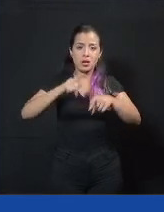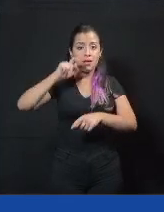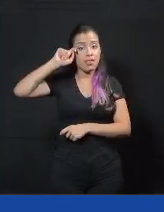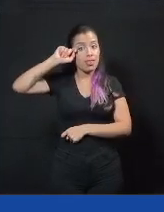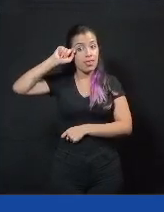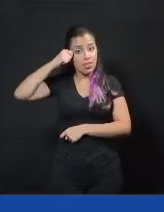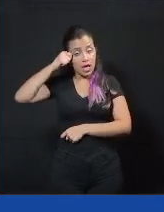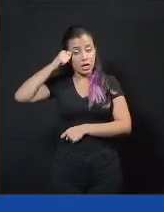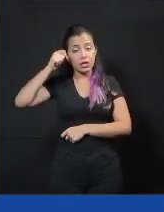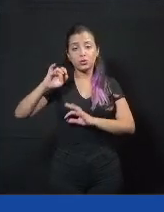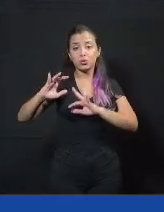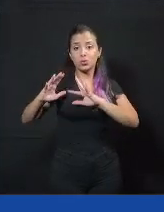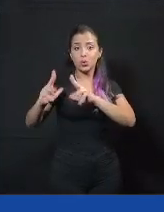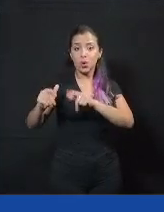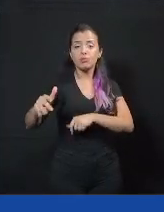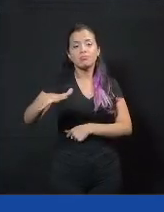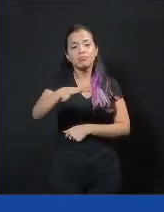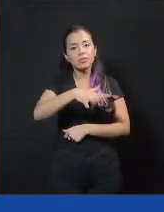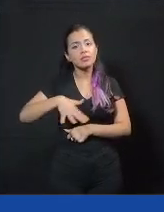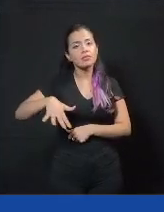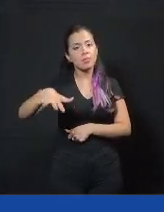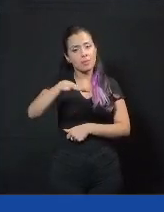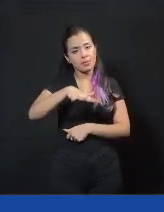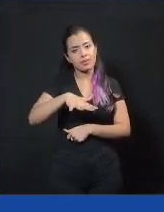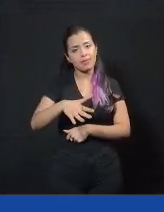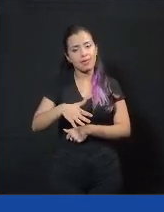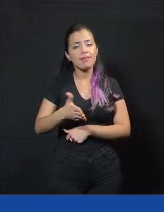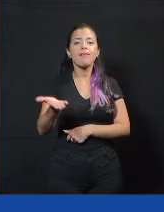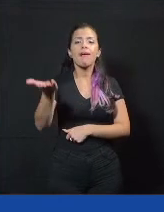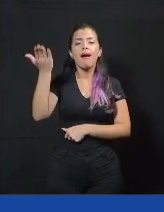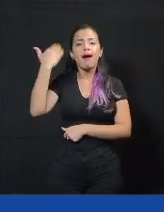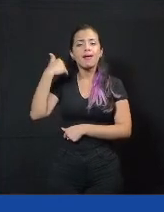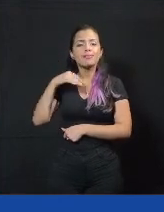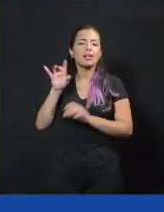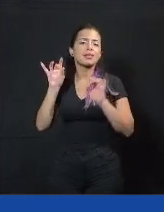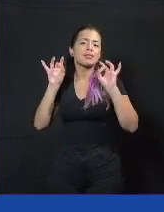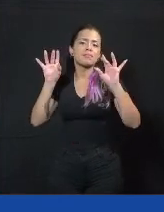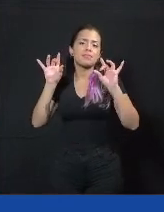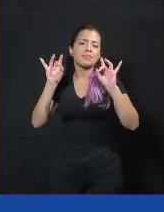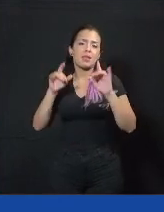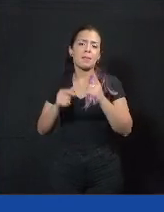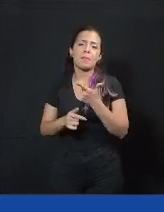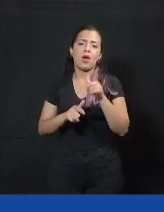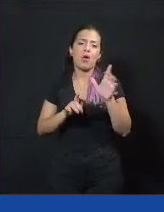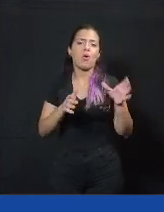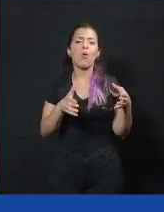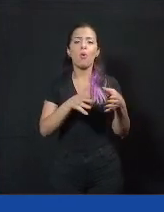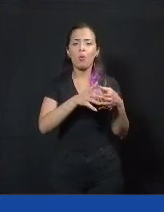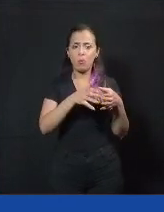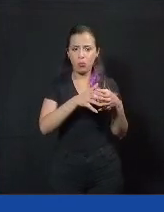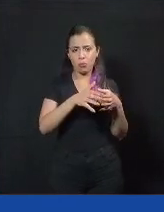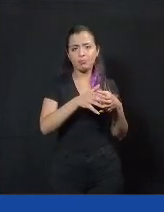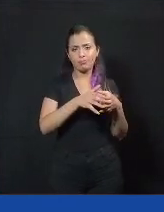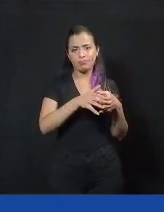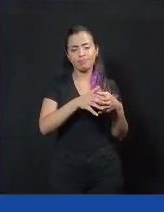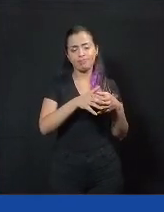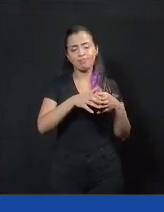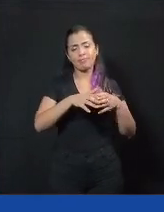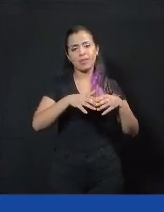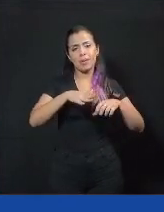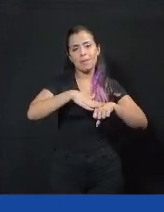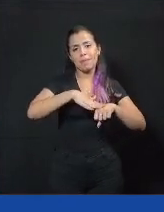nesses espaços até então reservados, né, exclusivamente reservados para esses